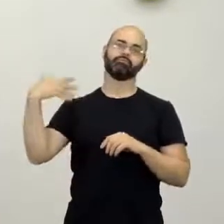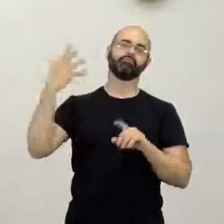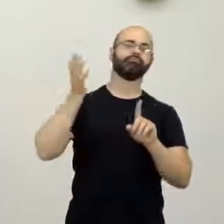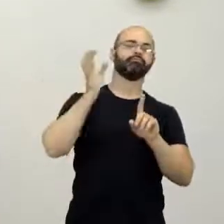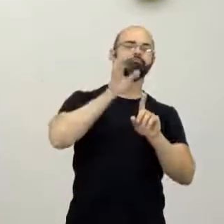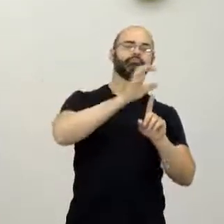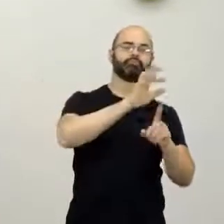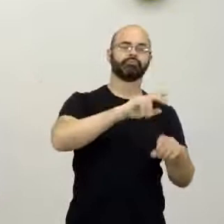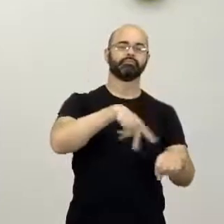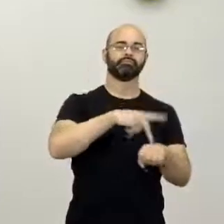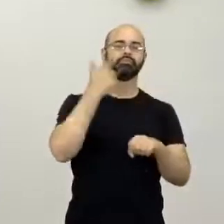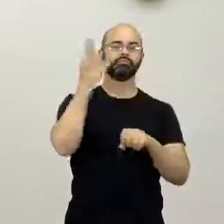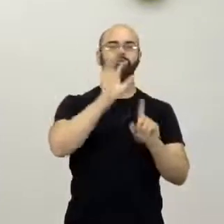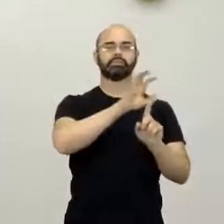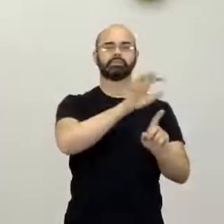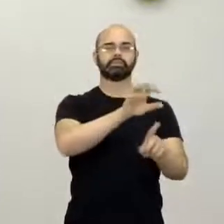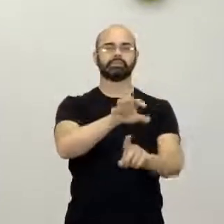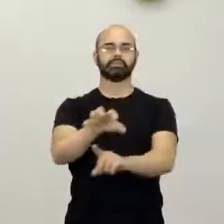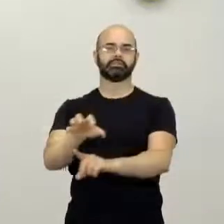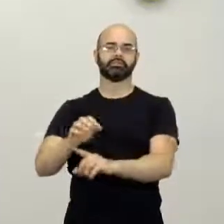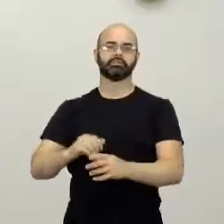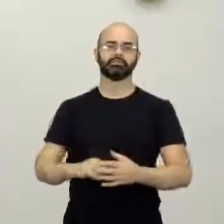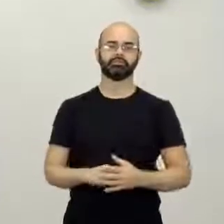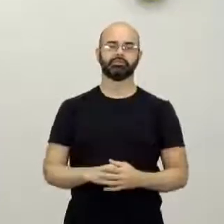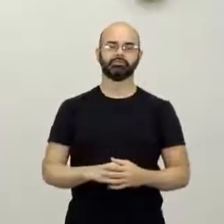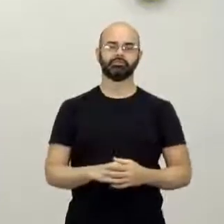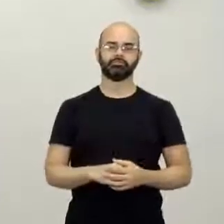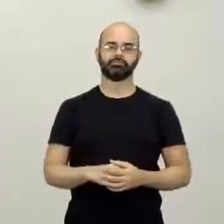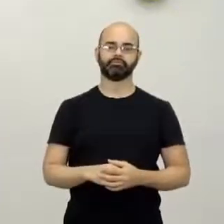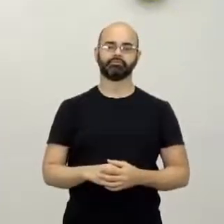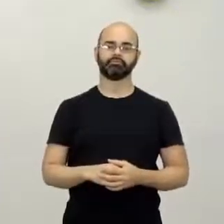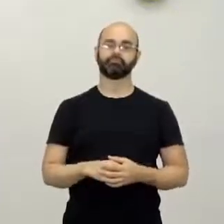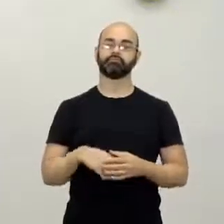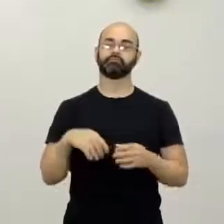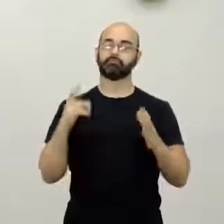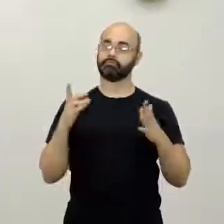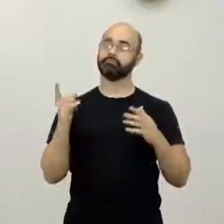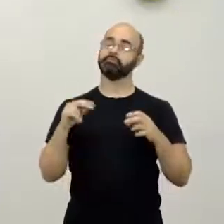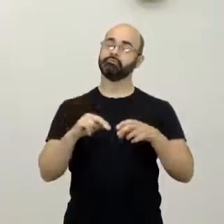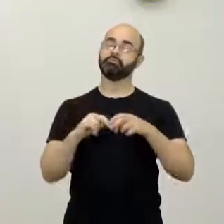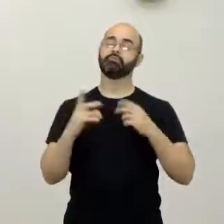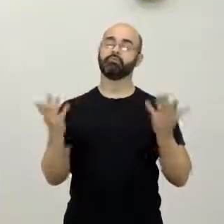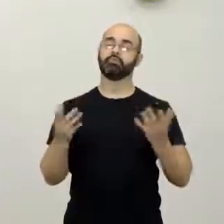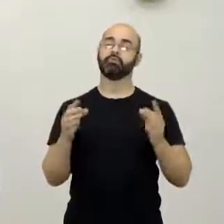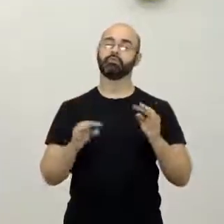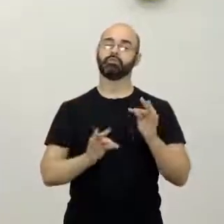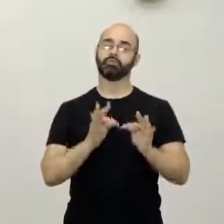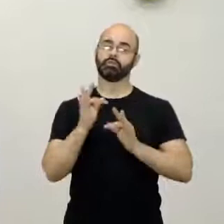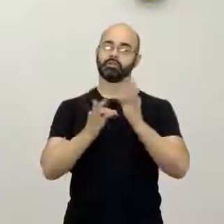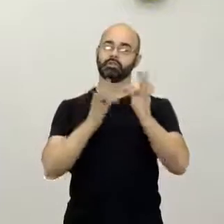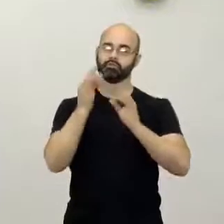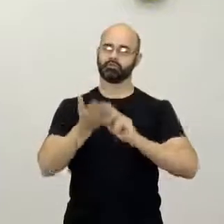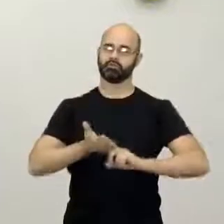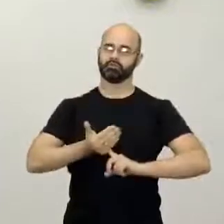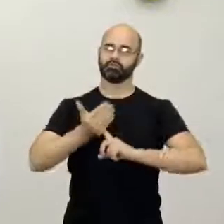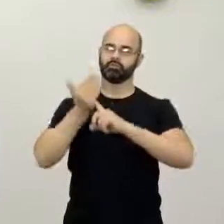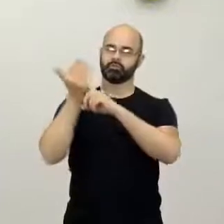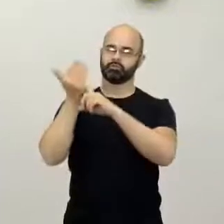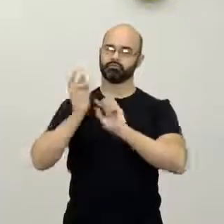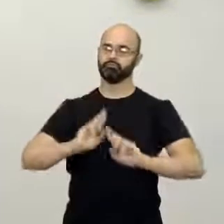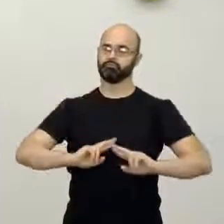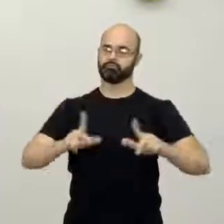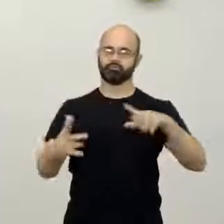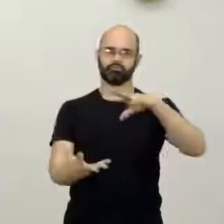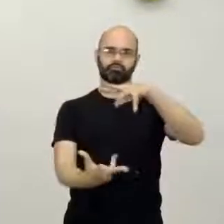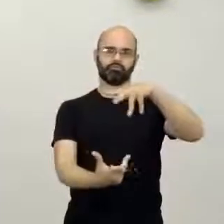outros países. Então a gente tem hoje, né, isso graças à tecnologia, né, uma diferenciação, né,